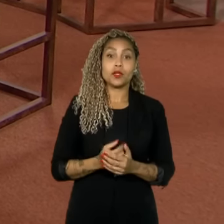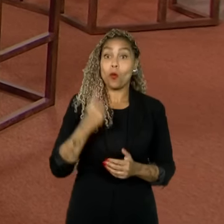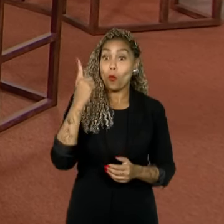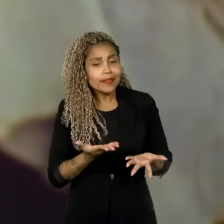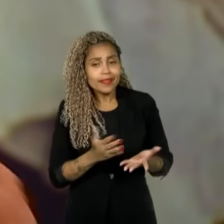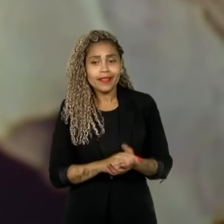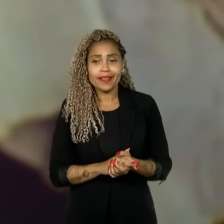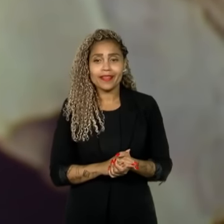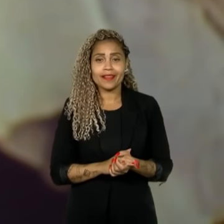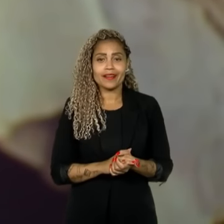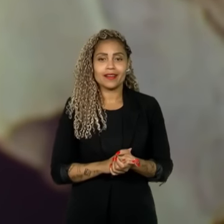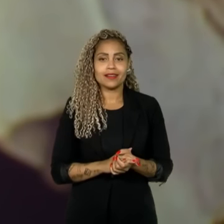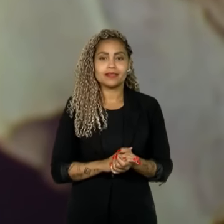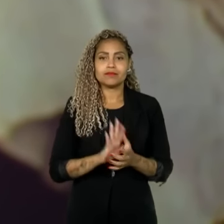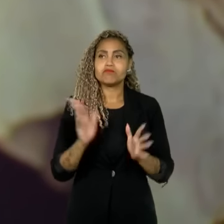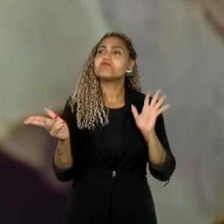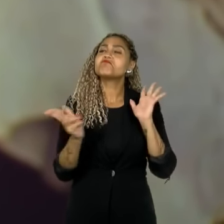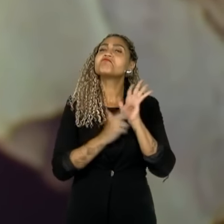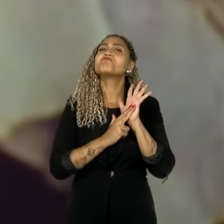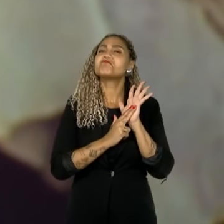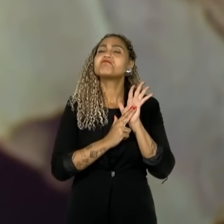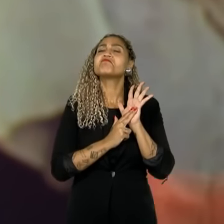vezes, sinceramente,